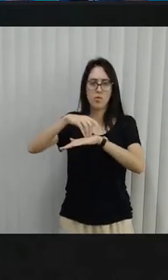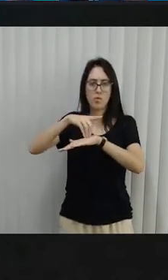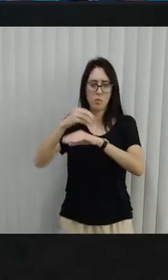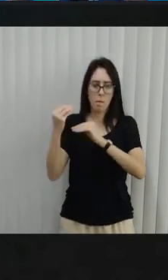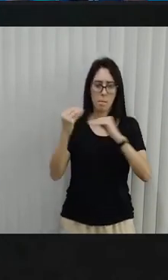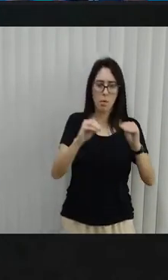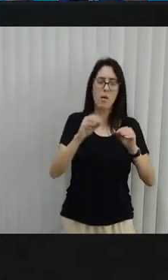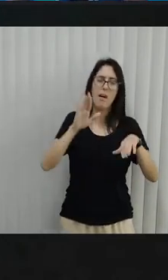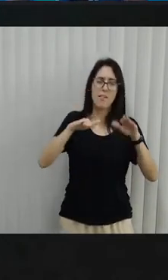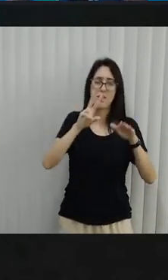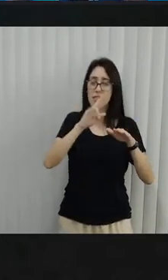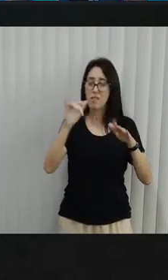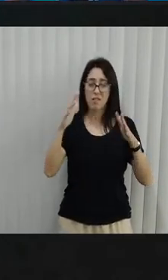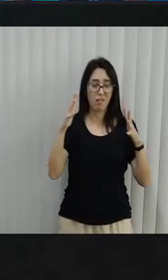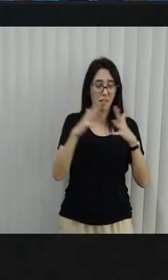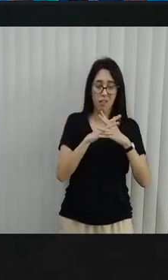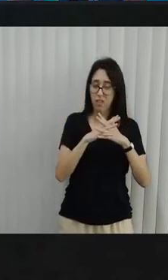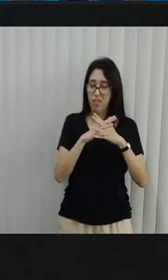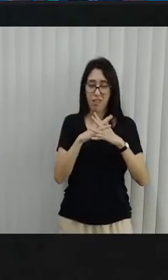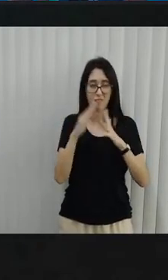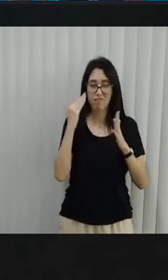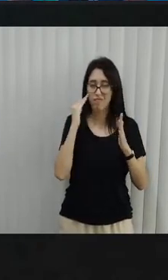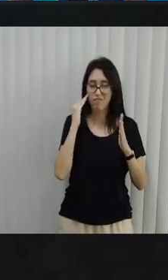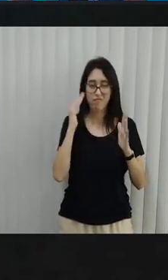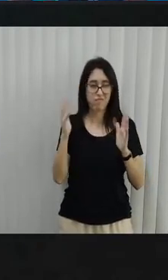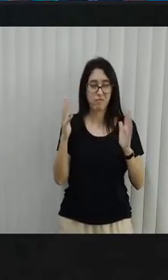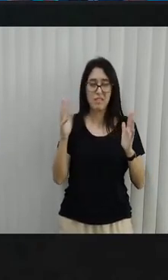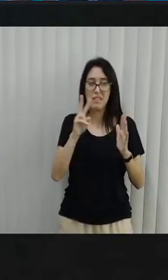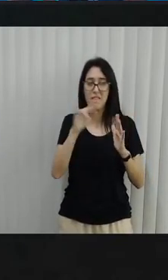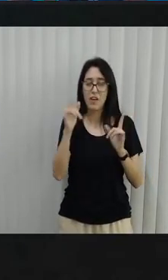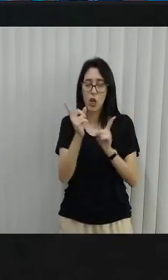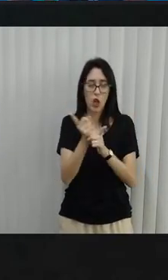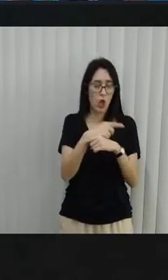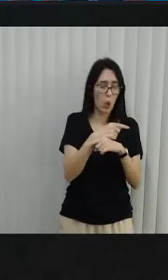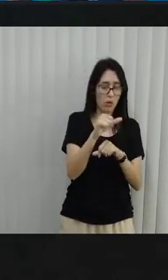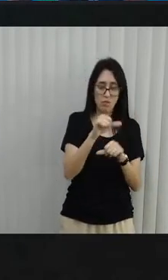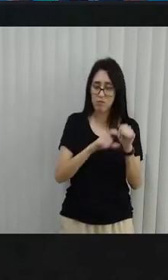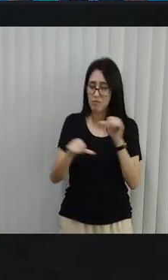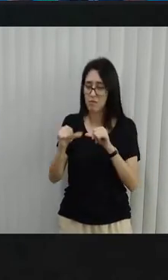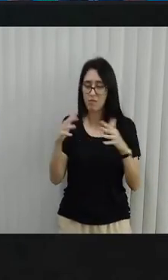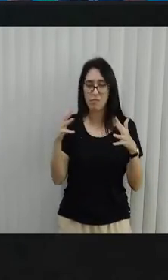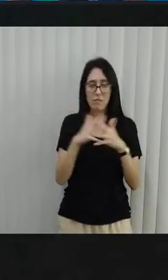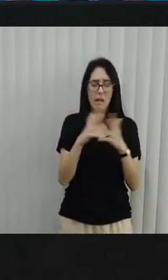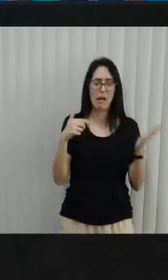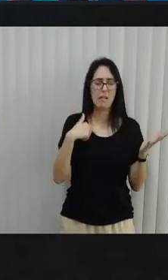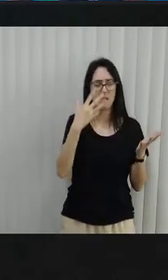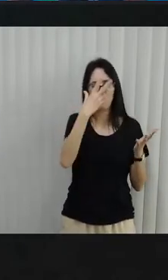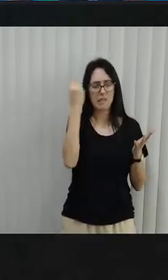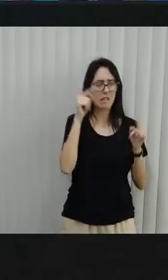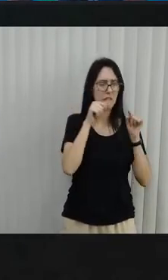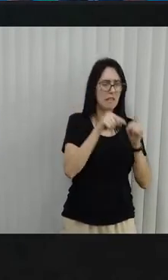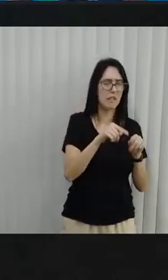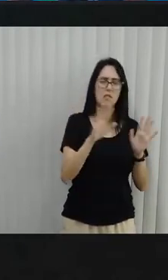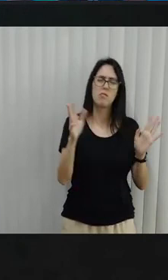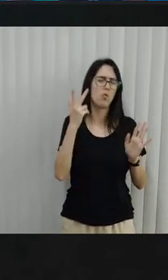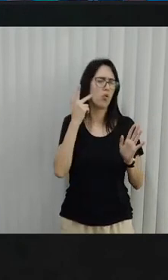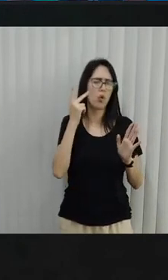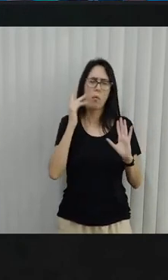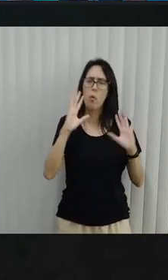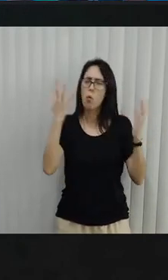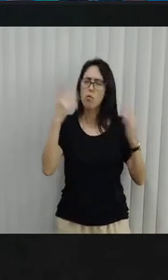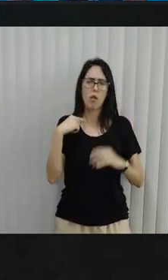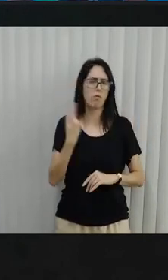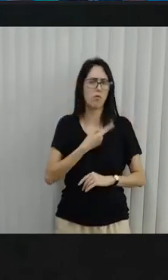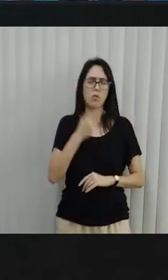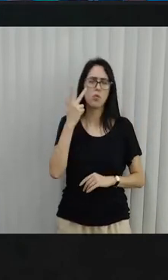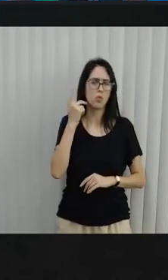começar a se perder e vai começar a trocar um código e, pô, eu esqueci de trocar aquele lá, é super comum fazer isso. Então, por isso que a